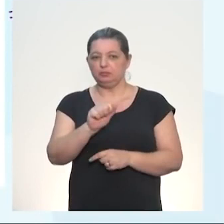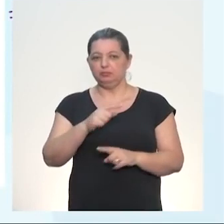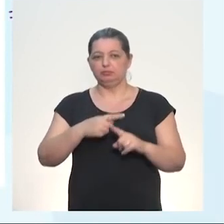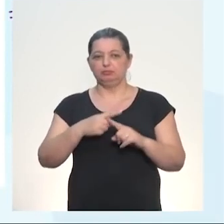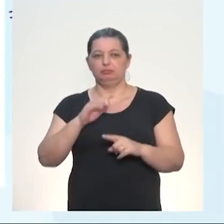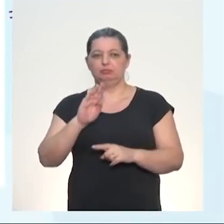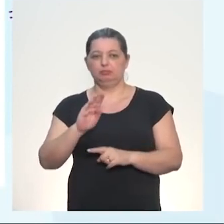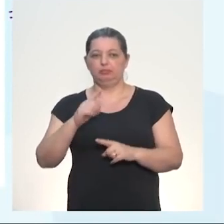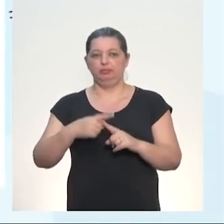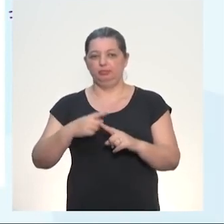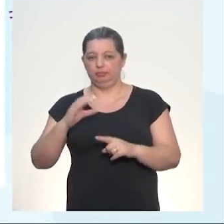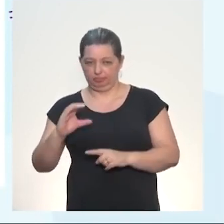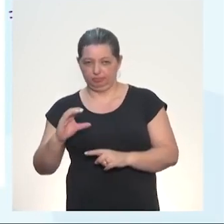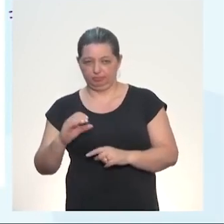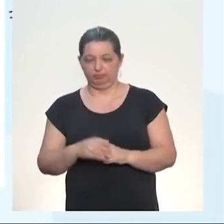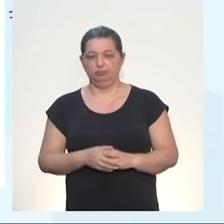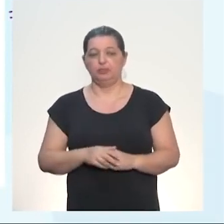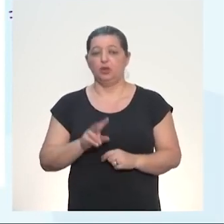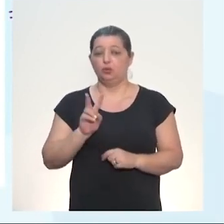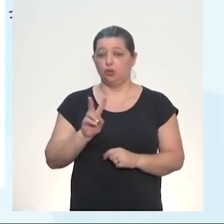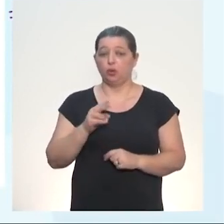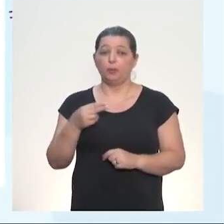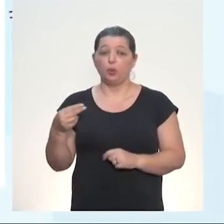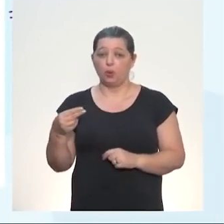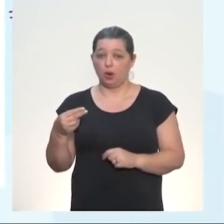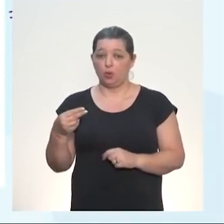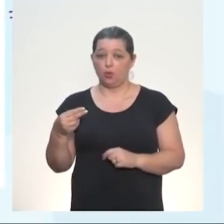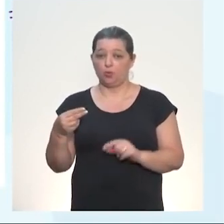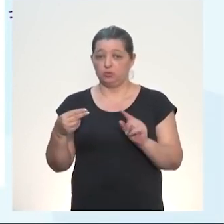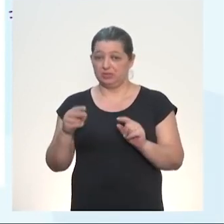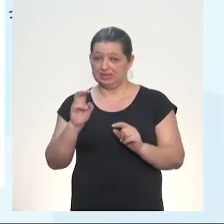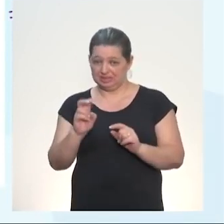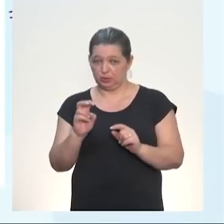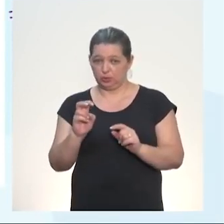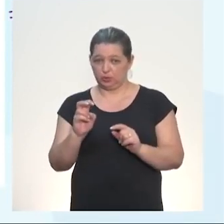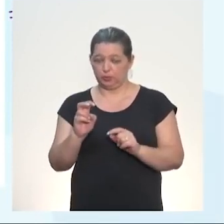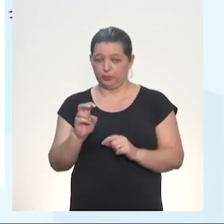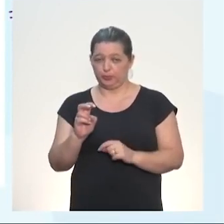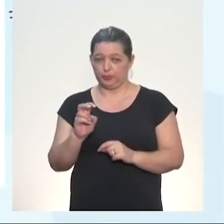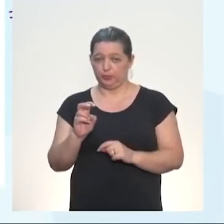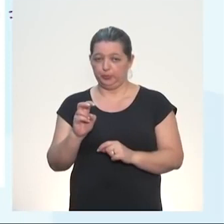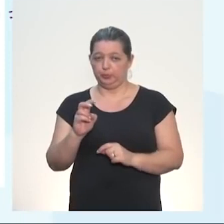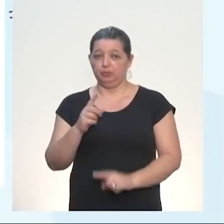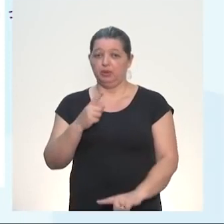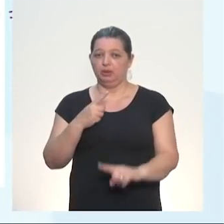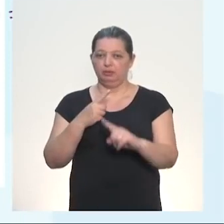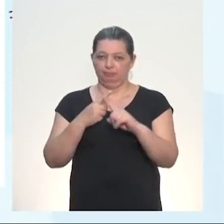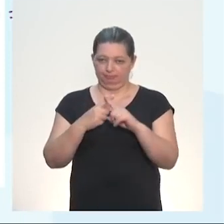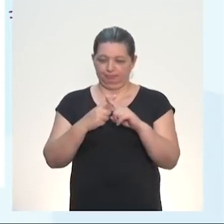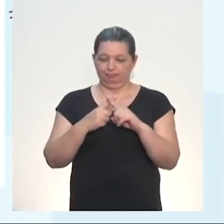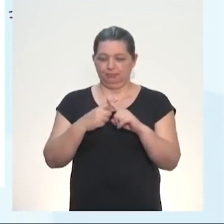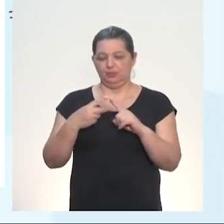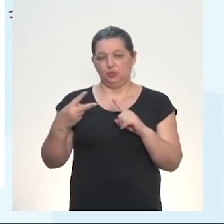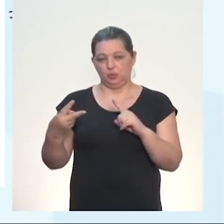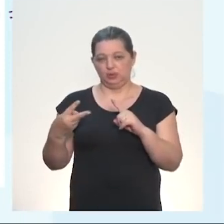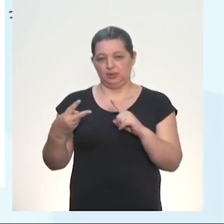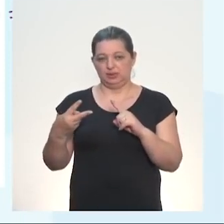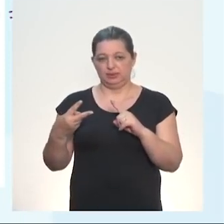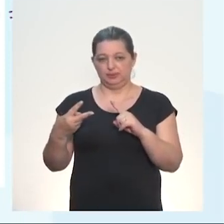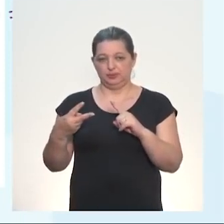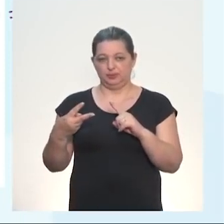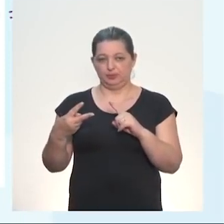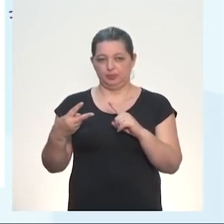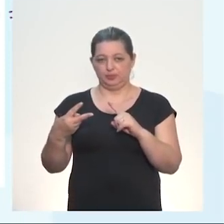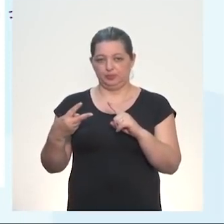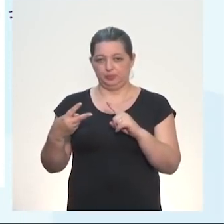C. Então, o meu volume vai ser igual. O valor do A é 5, que multiplica o valor do B, que é 2, que multiplica o